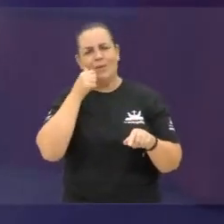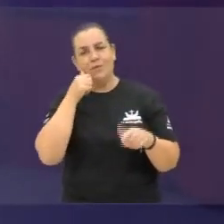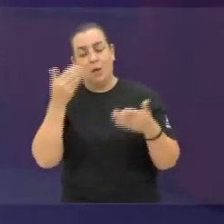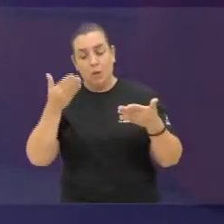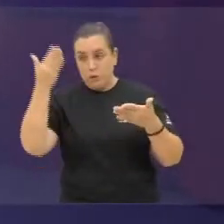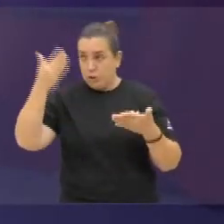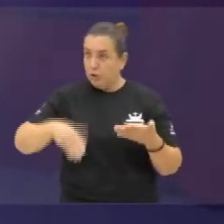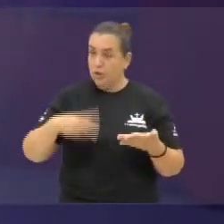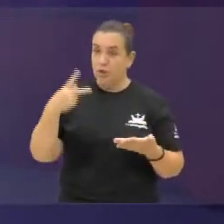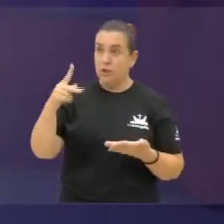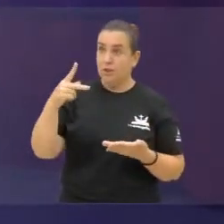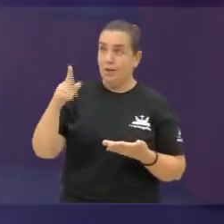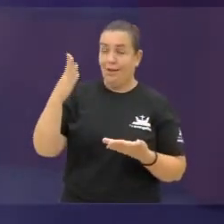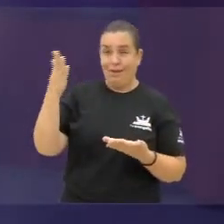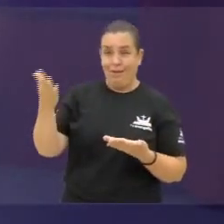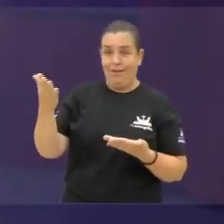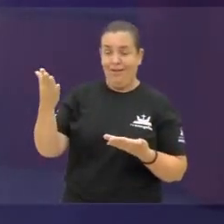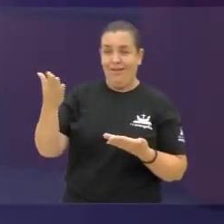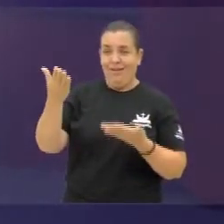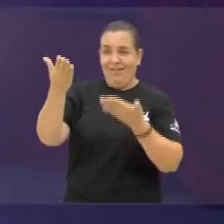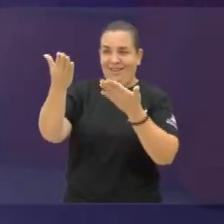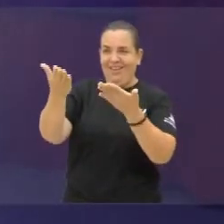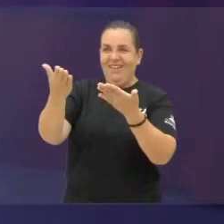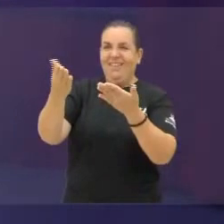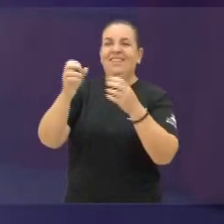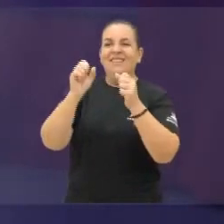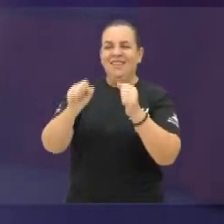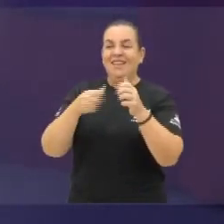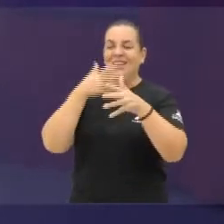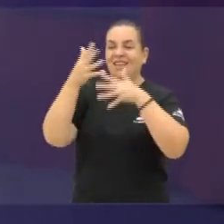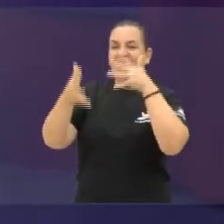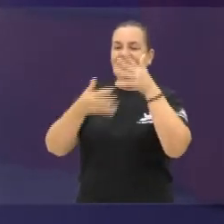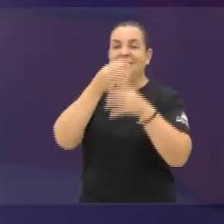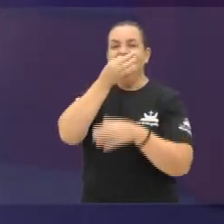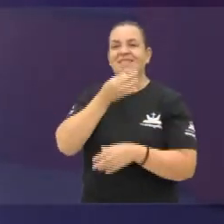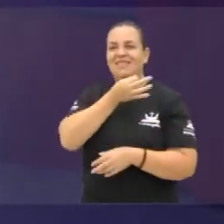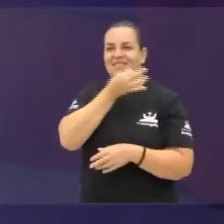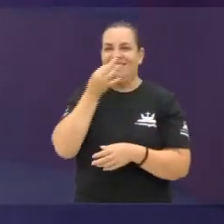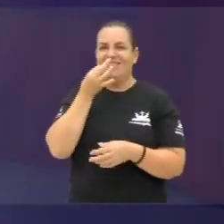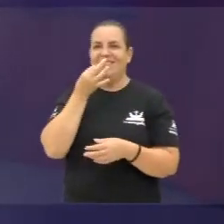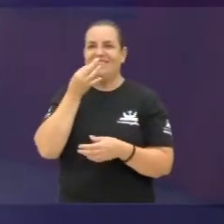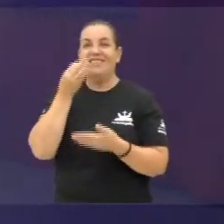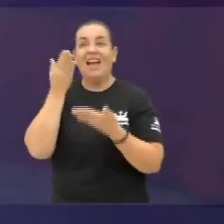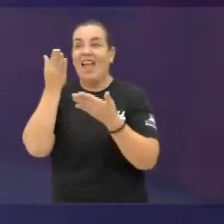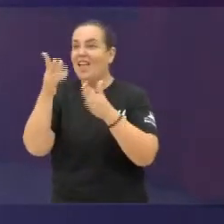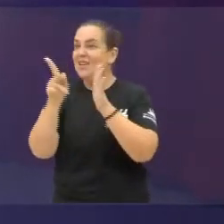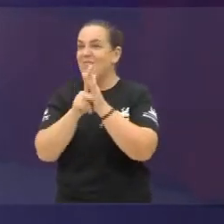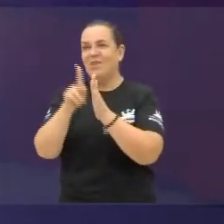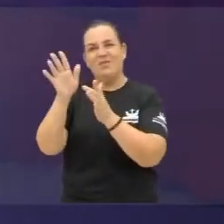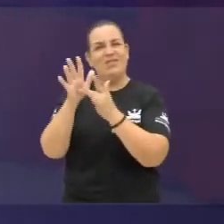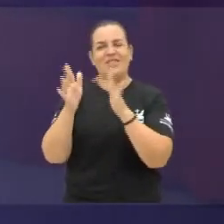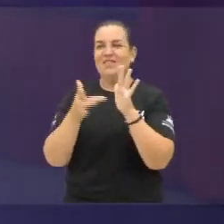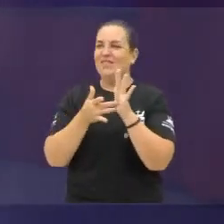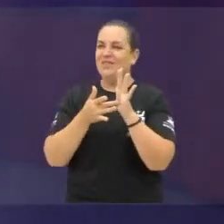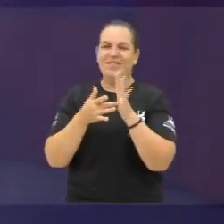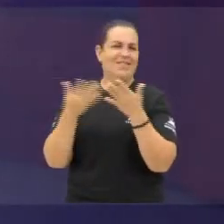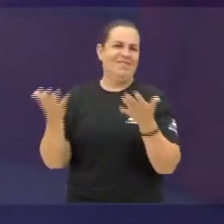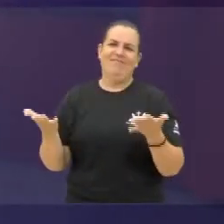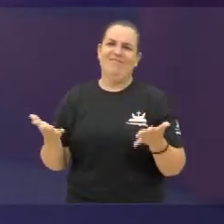diante dele, e eu posso dizer, a Eucaristia é ele, é o